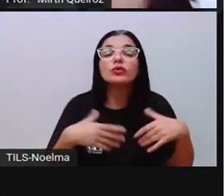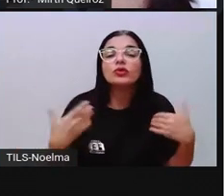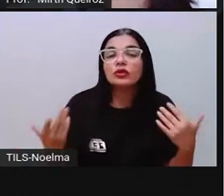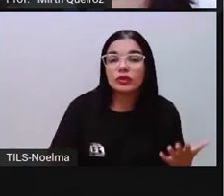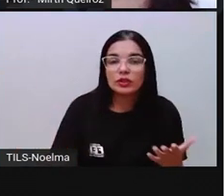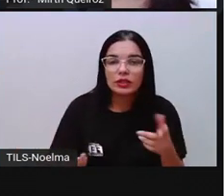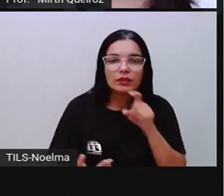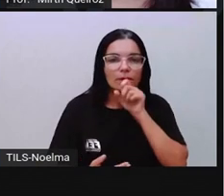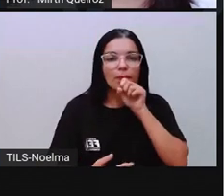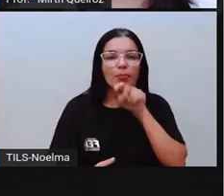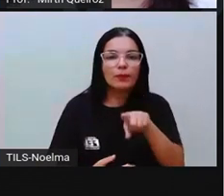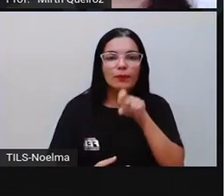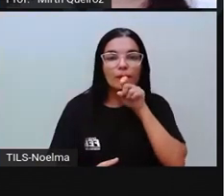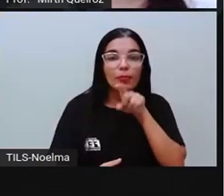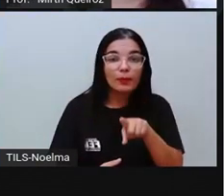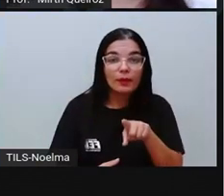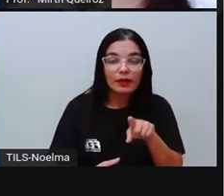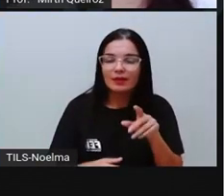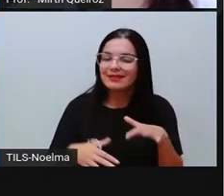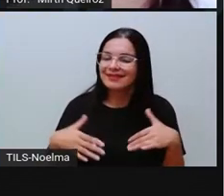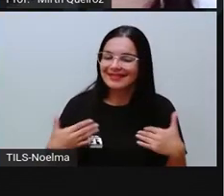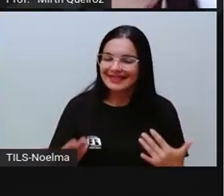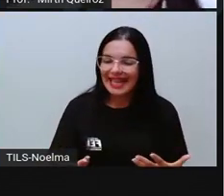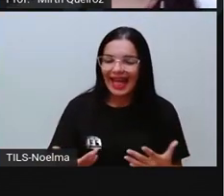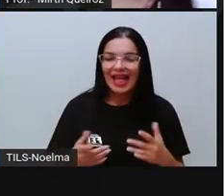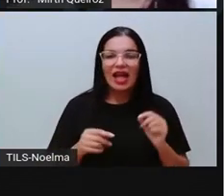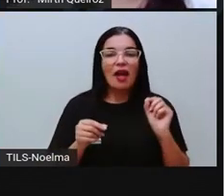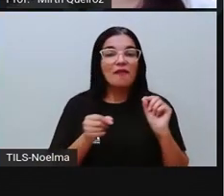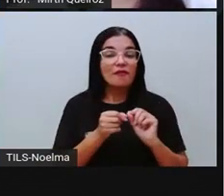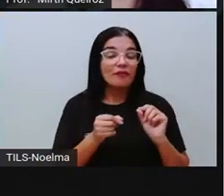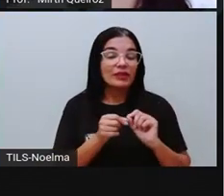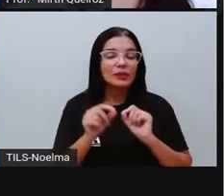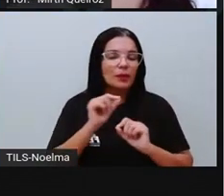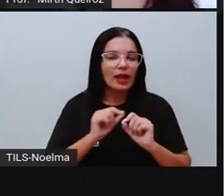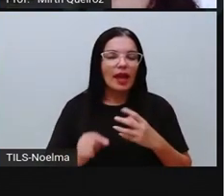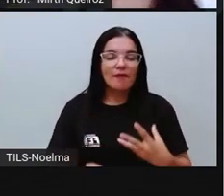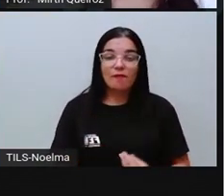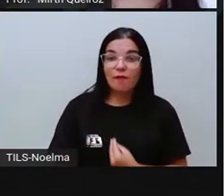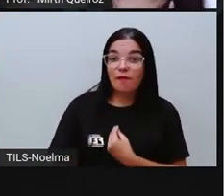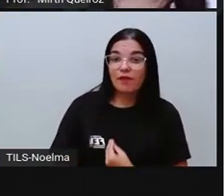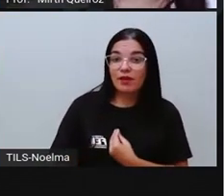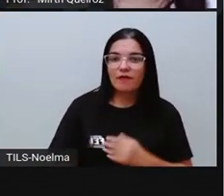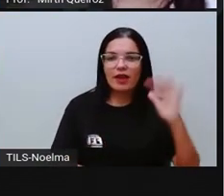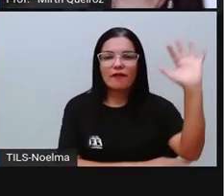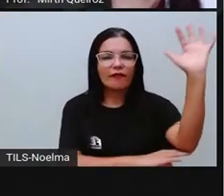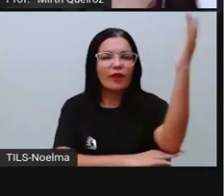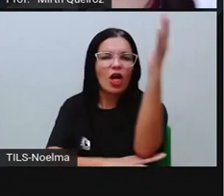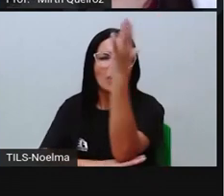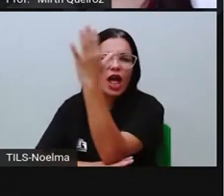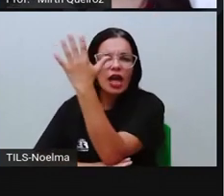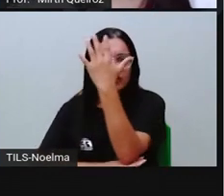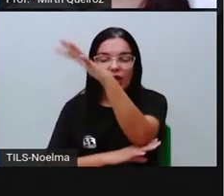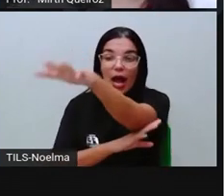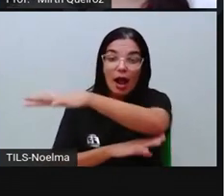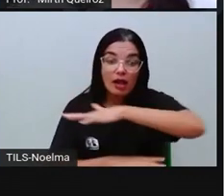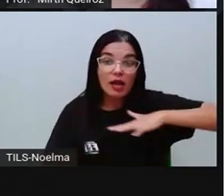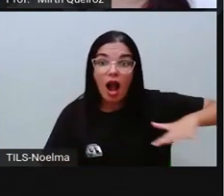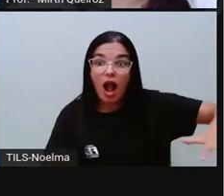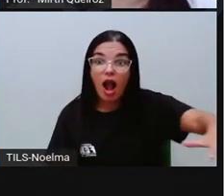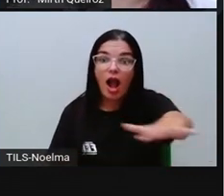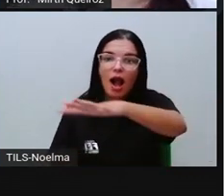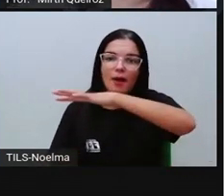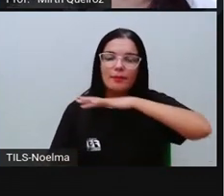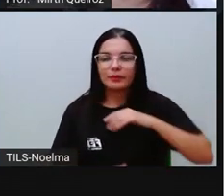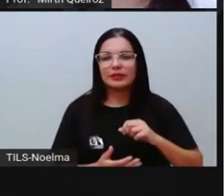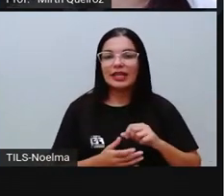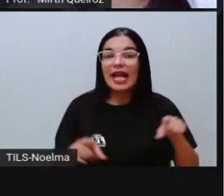Esse animal, ele vive em campos, áreas abertas, florestas tropicais, e ele é encontrado